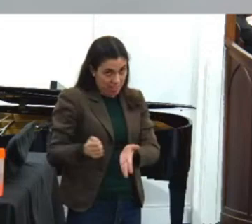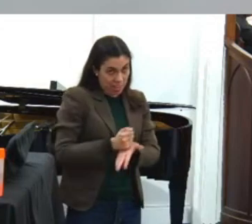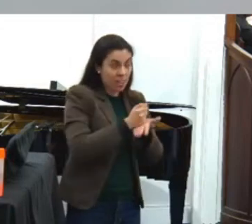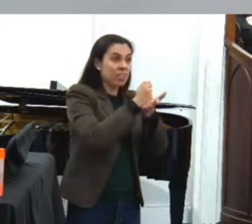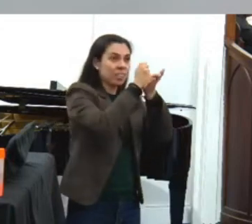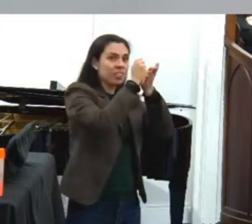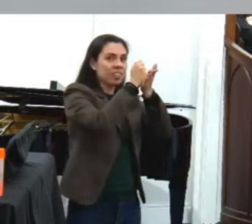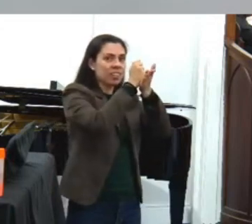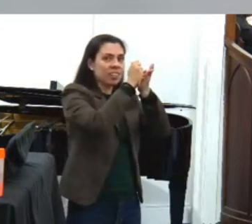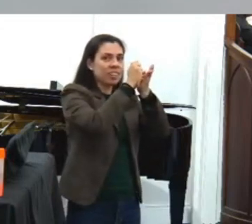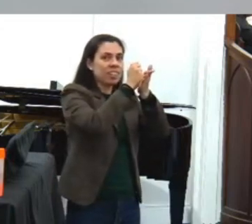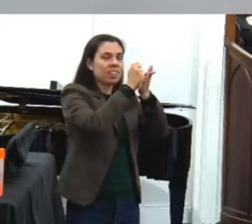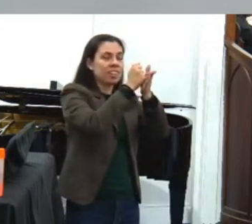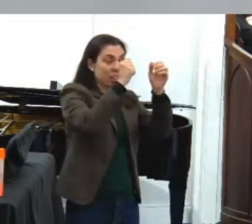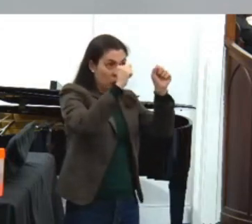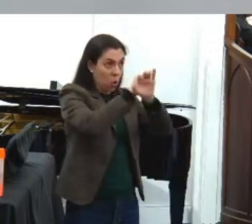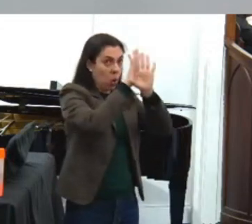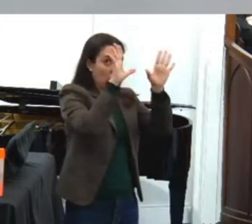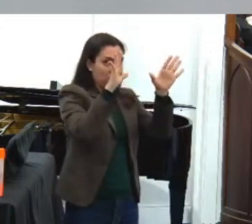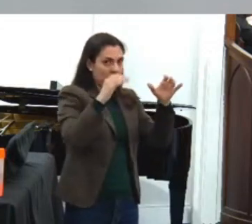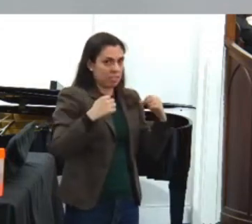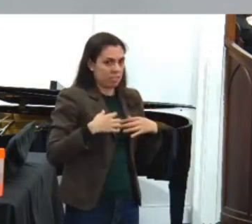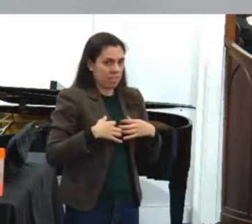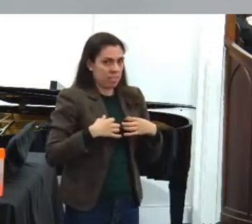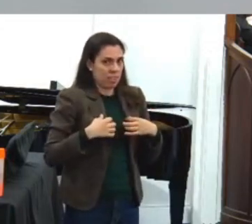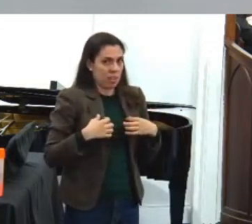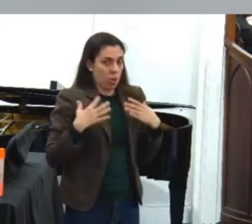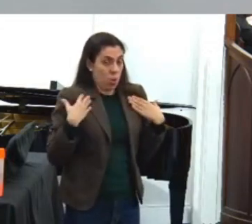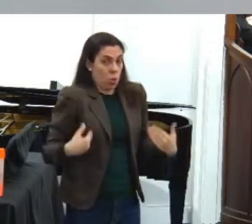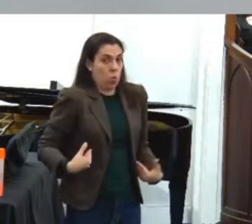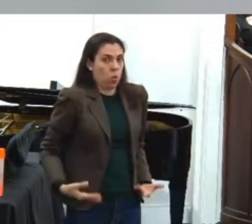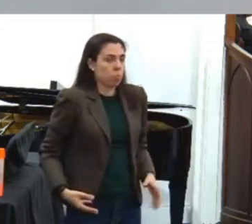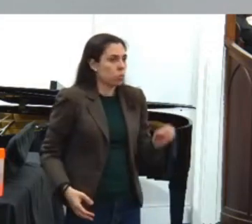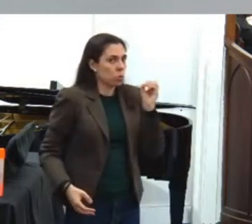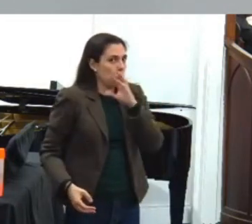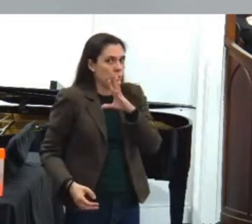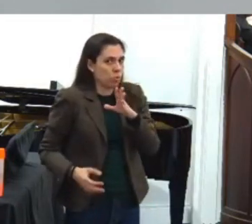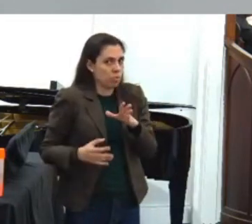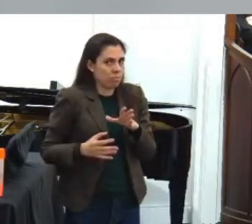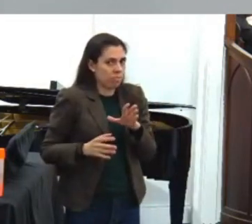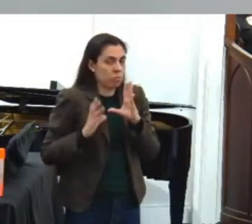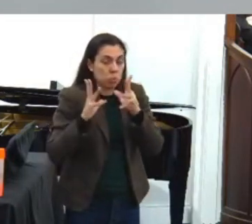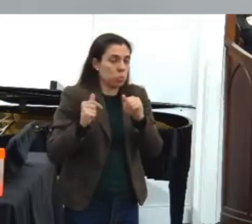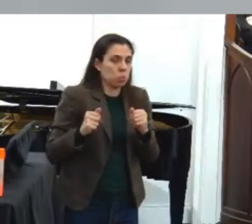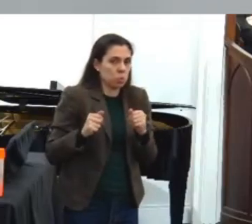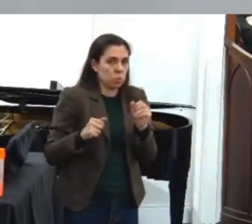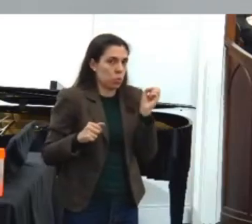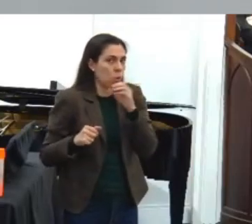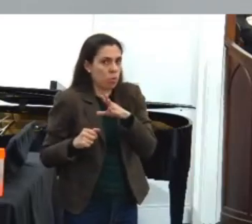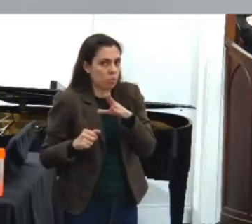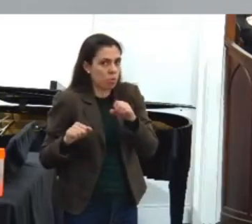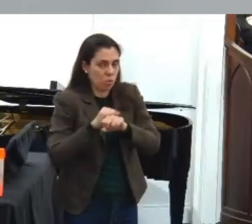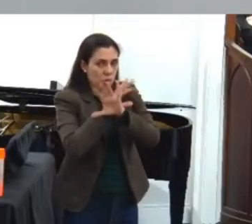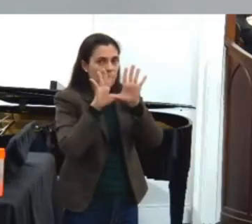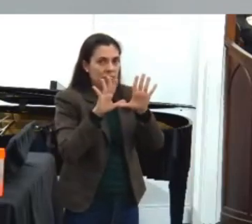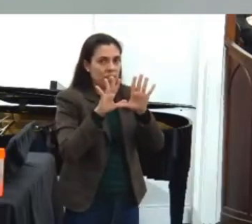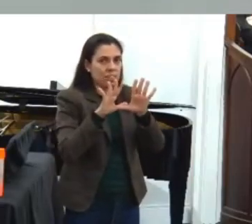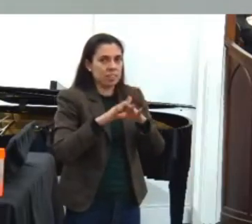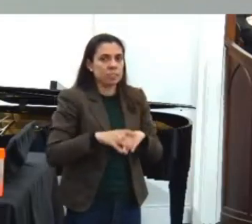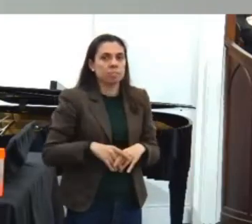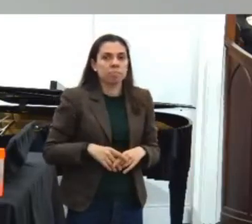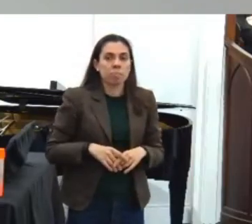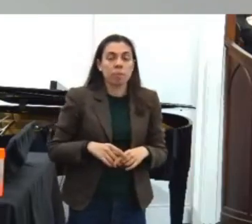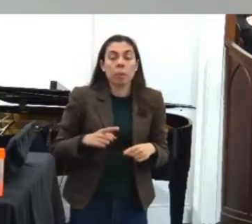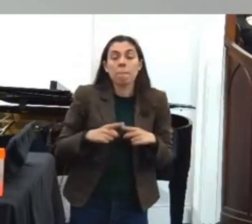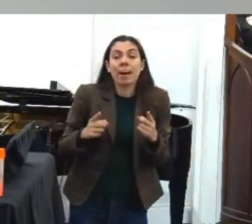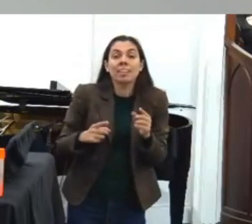é o primeiro da nova criação de Deus. Ele morreu, ele ressuscitou e